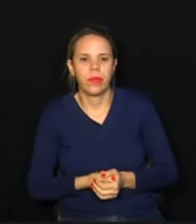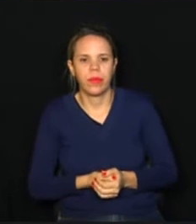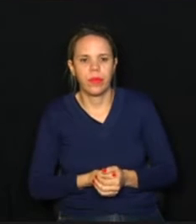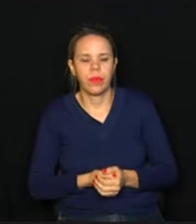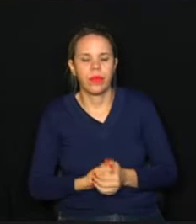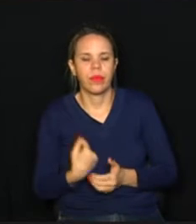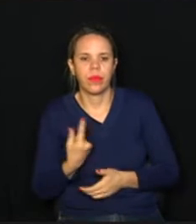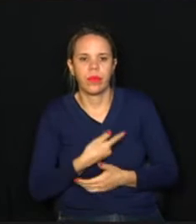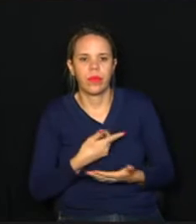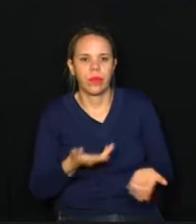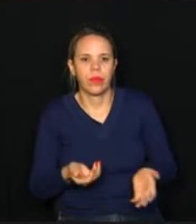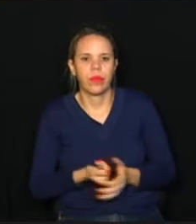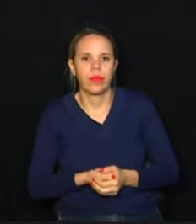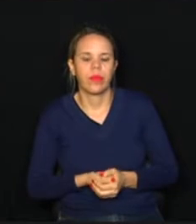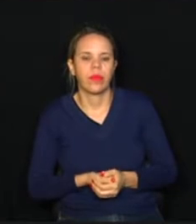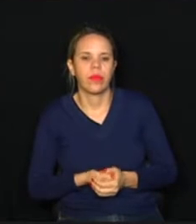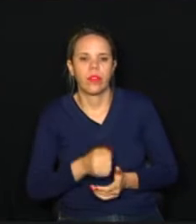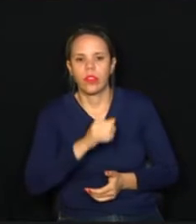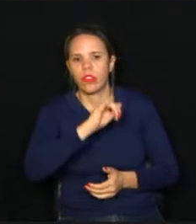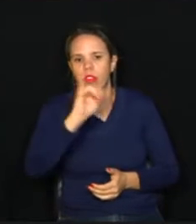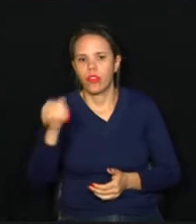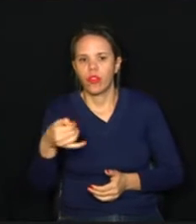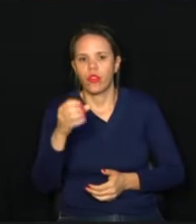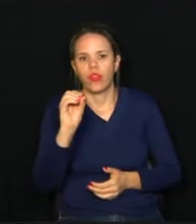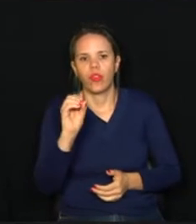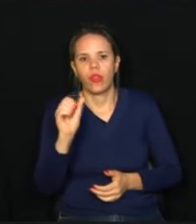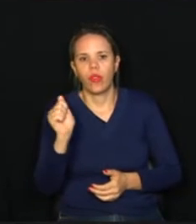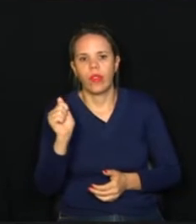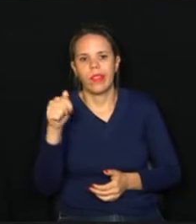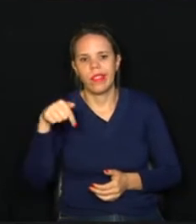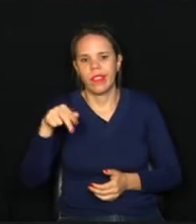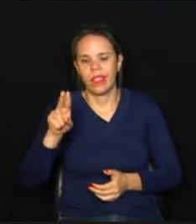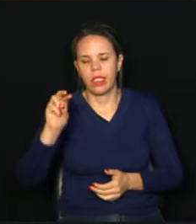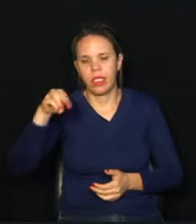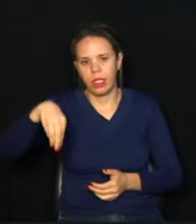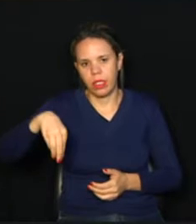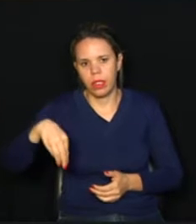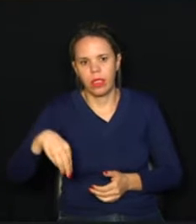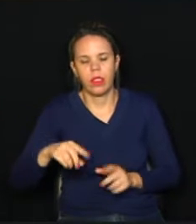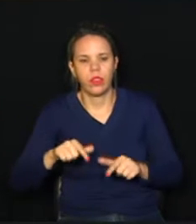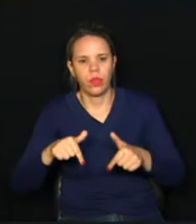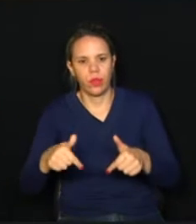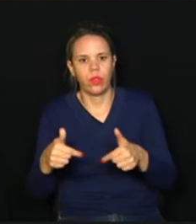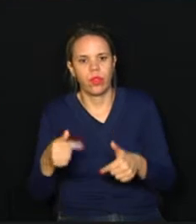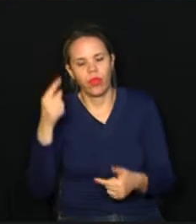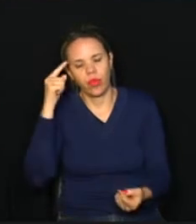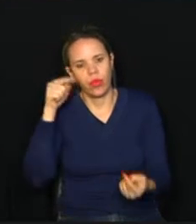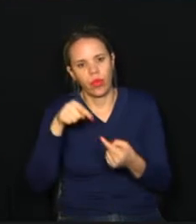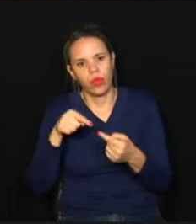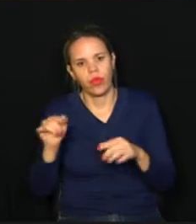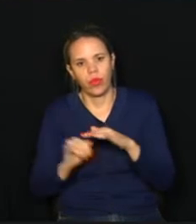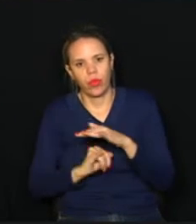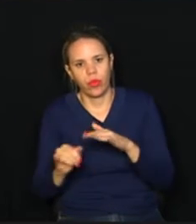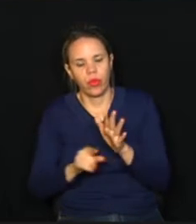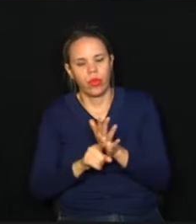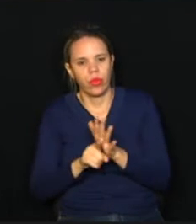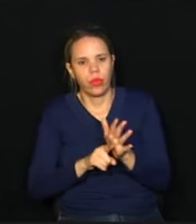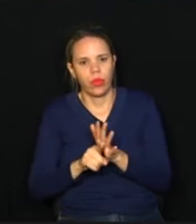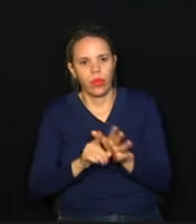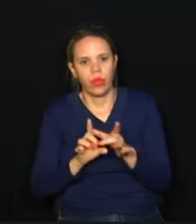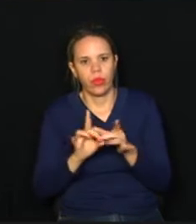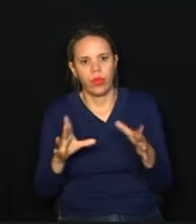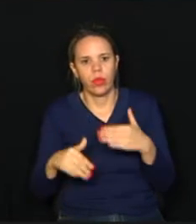para nós do Joaquim Adelino Azevedo, né, reforçando essa ideia, né, que os institutos de pesquisa que